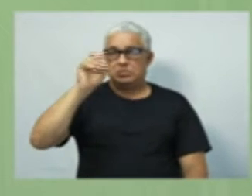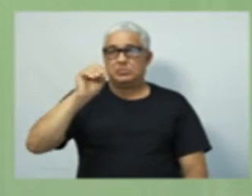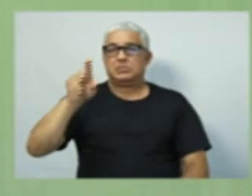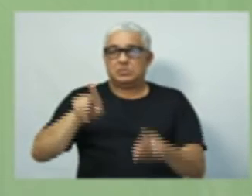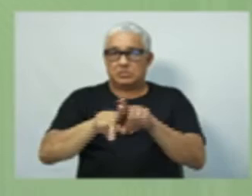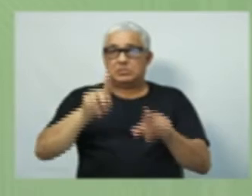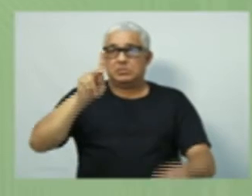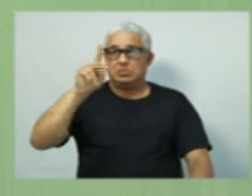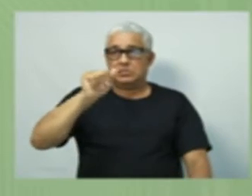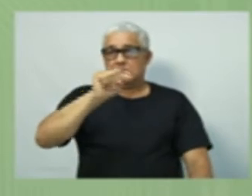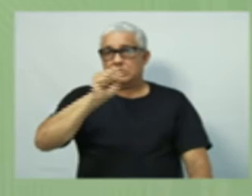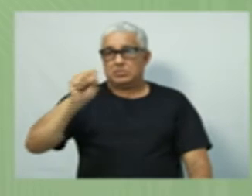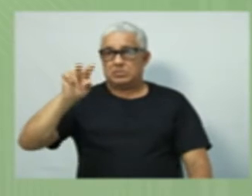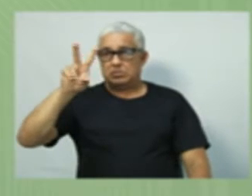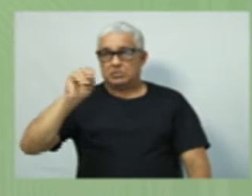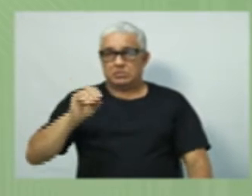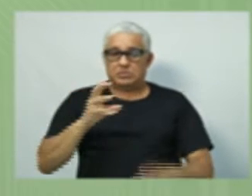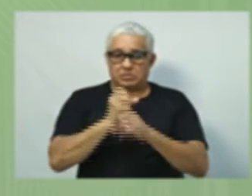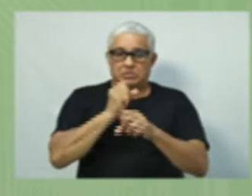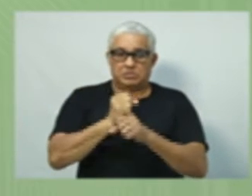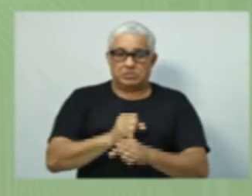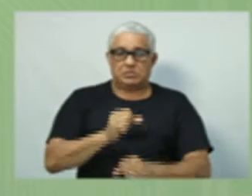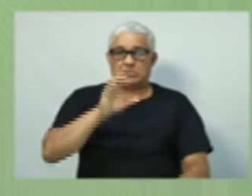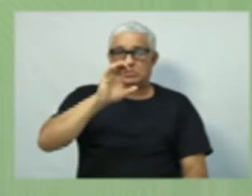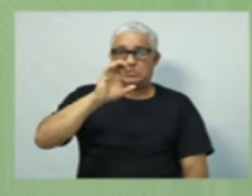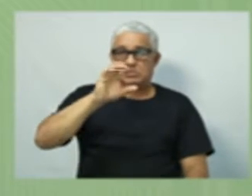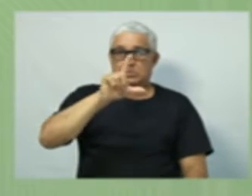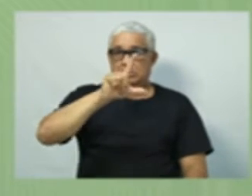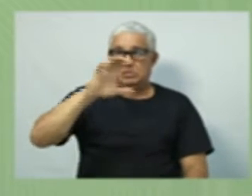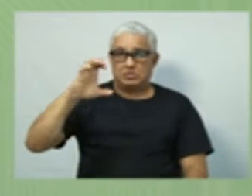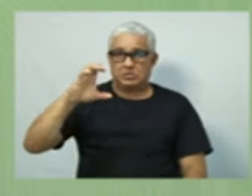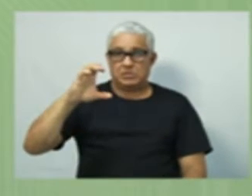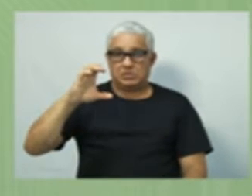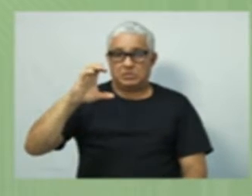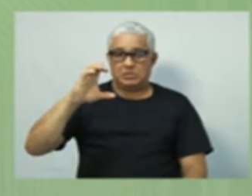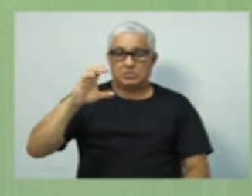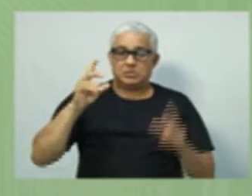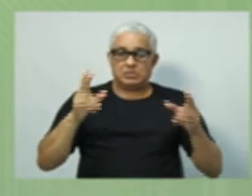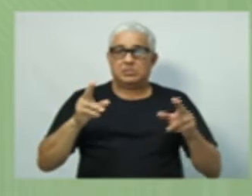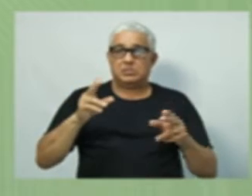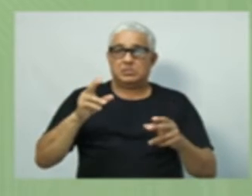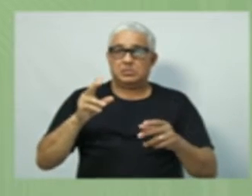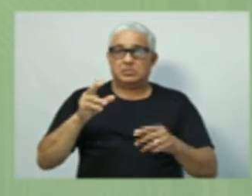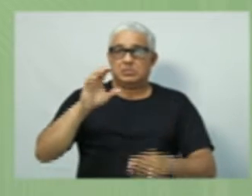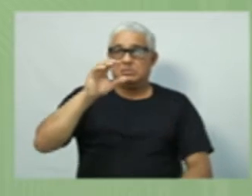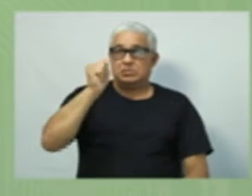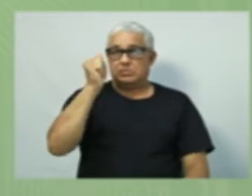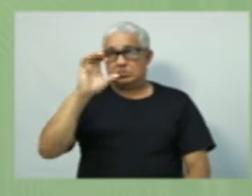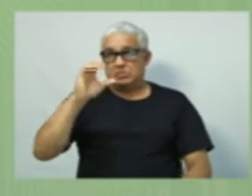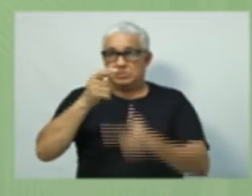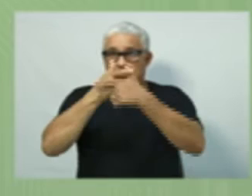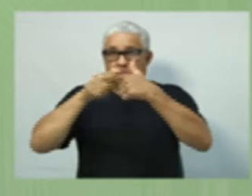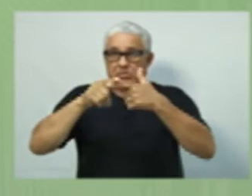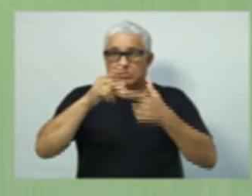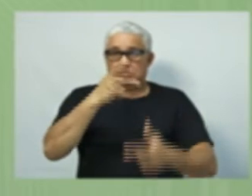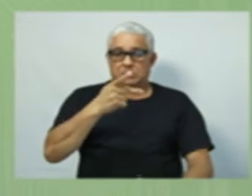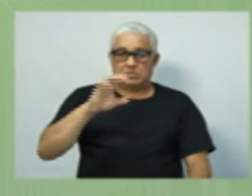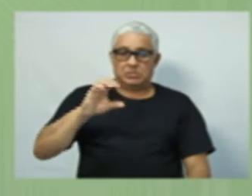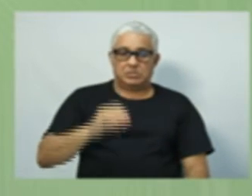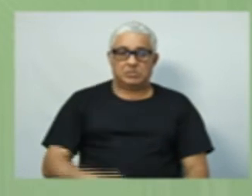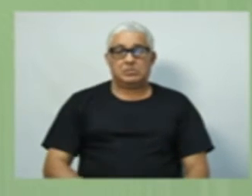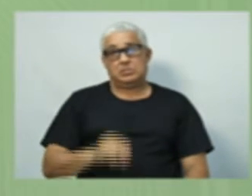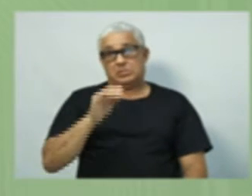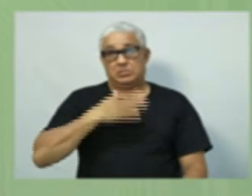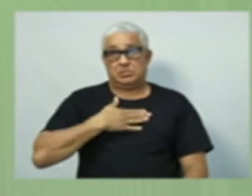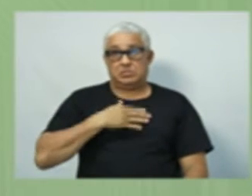geral vamos lá para o cálculo a liquidez corrente é assim é tio circulante / passivo circulante seu ativo